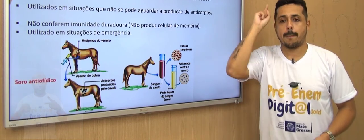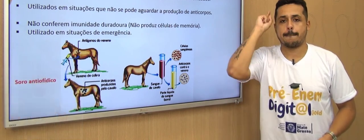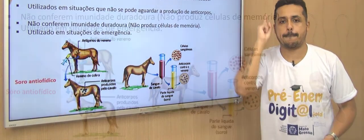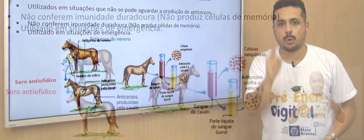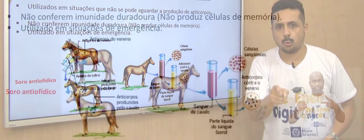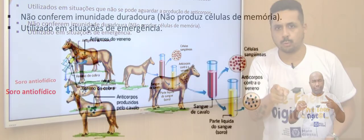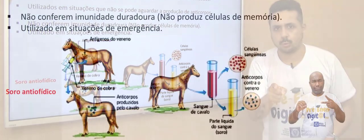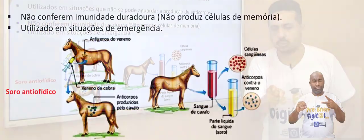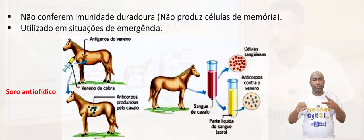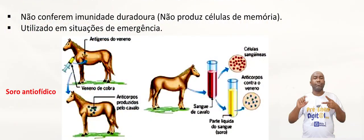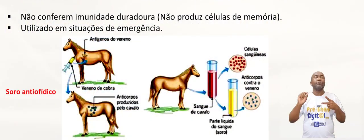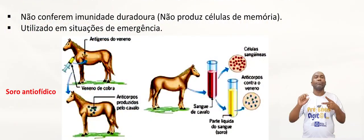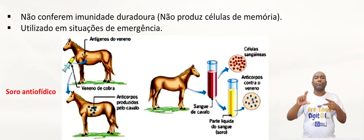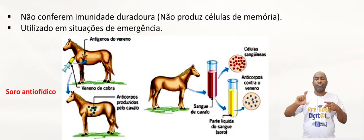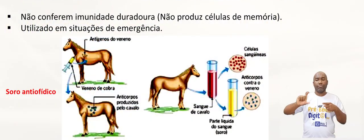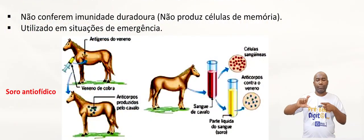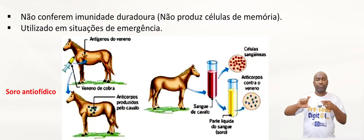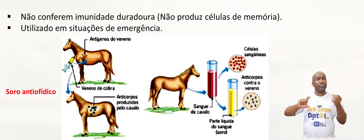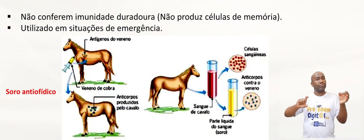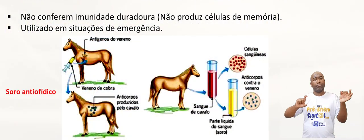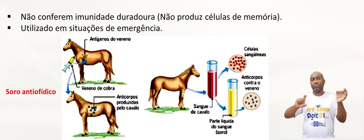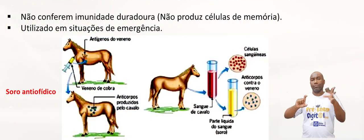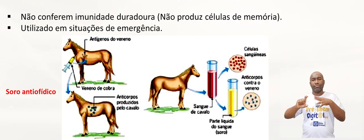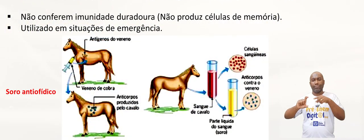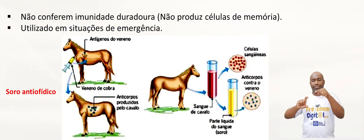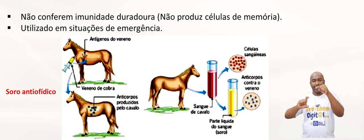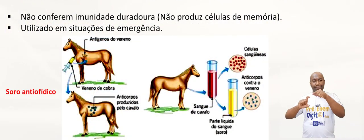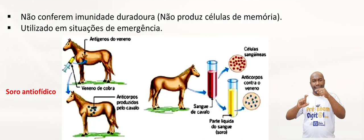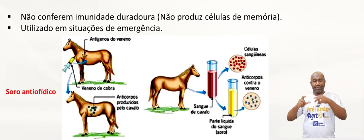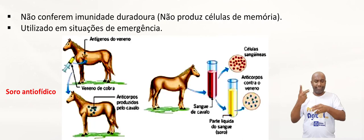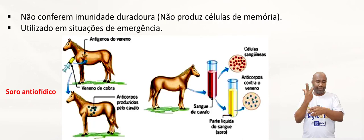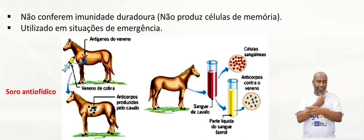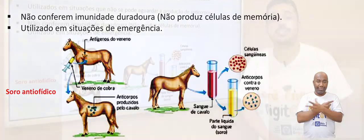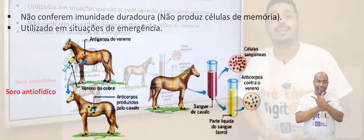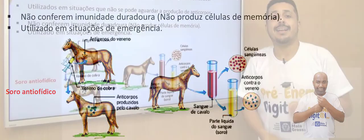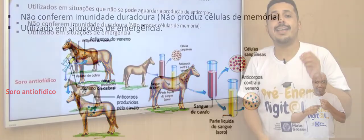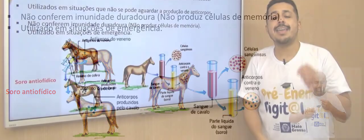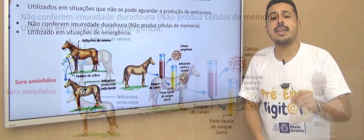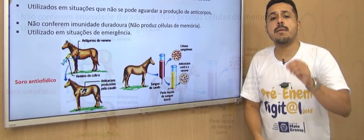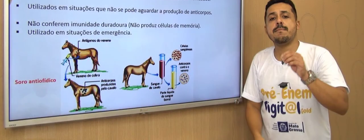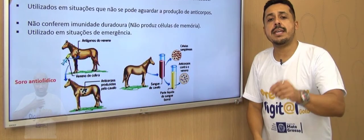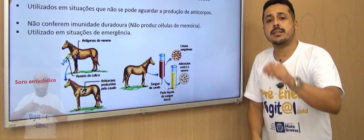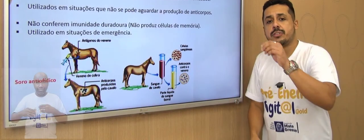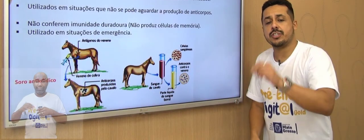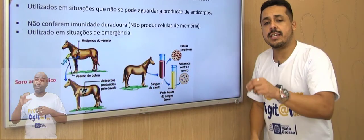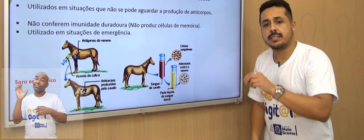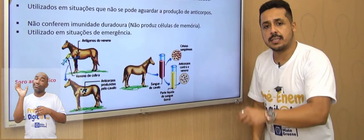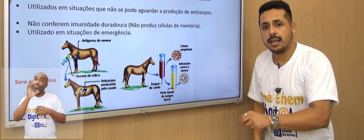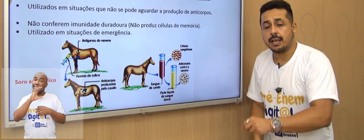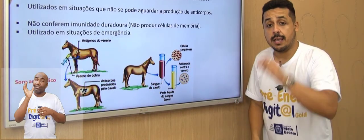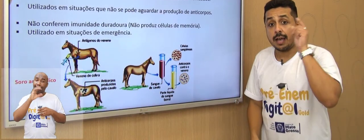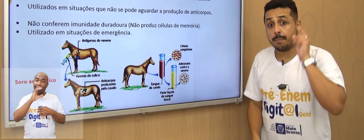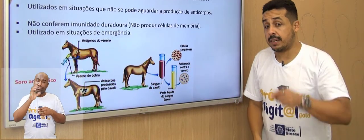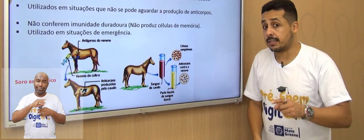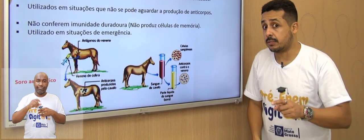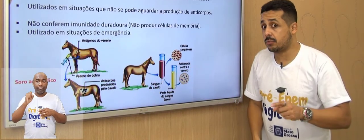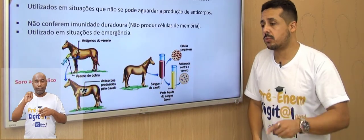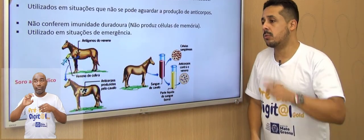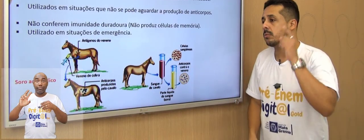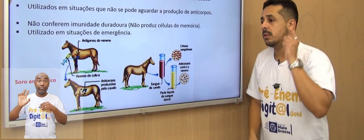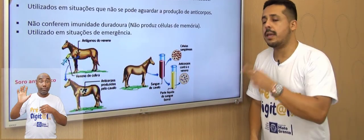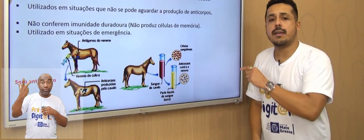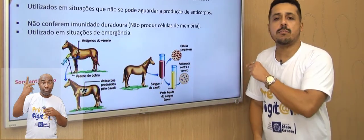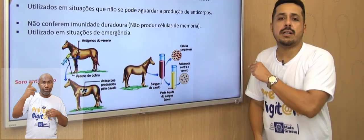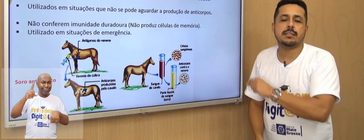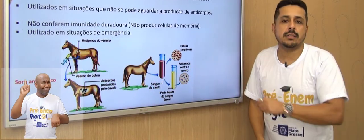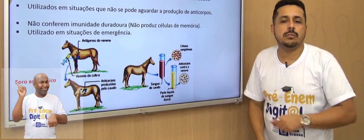anticorpos prontos. Isso é uma situação de emergência. A aplicação do